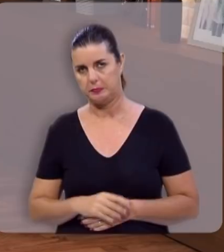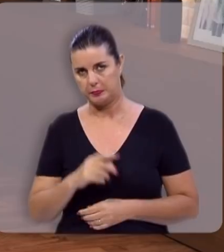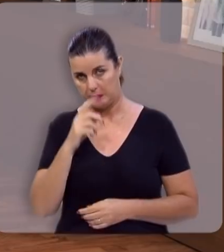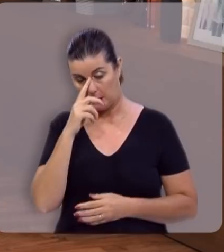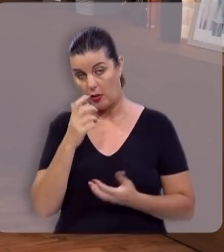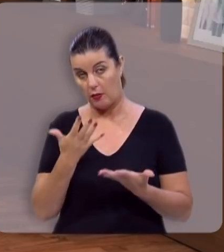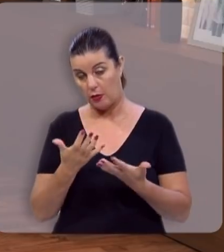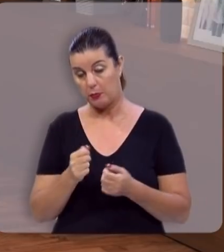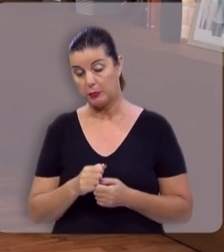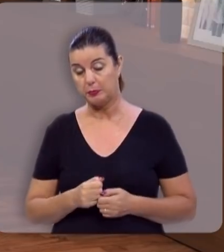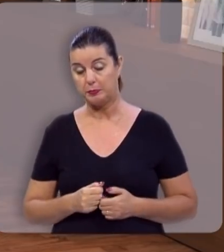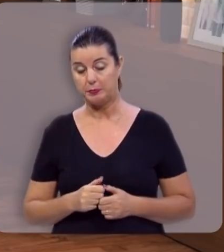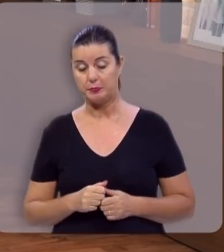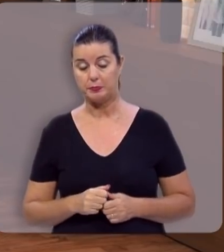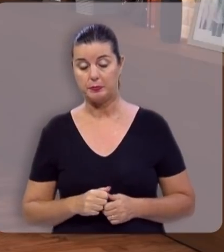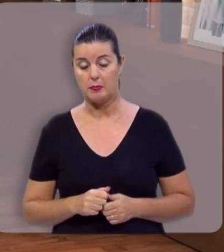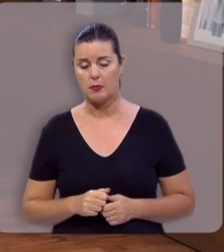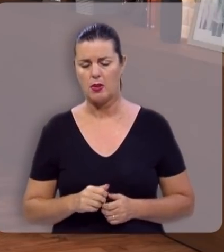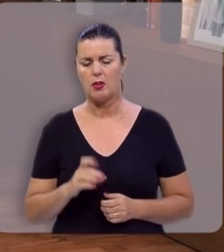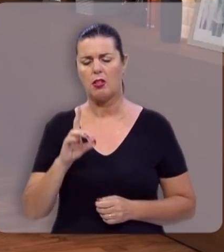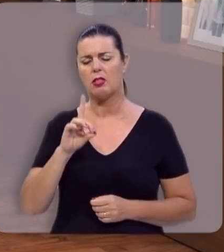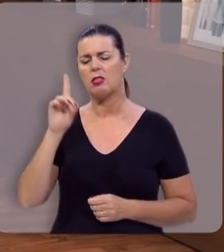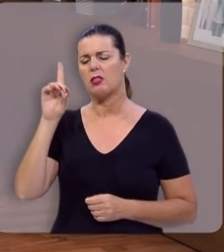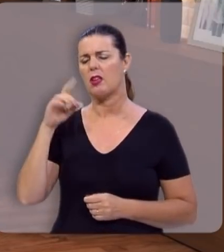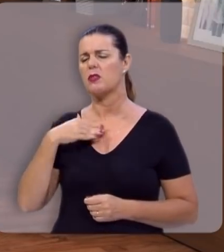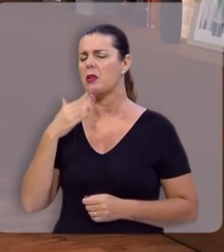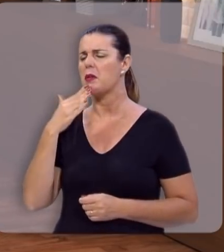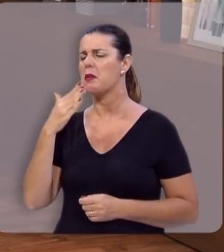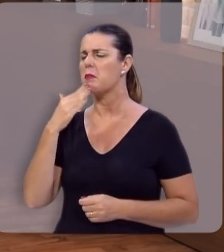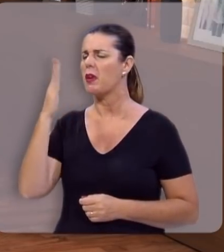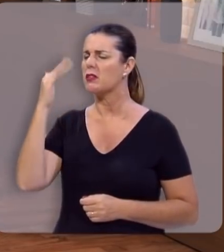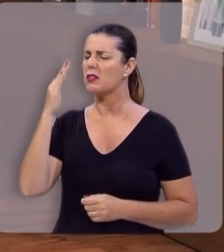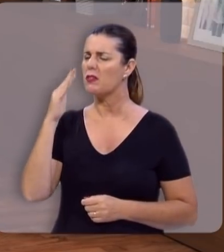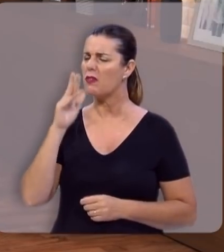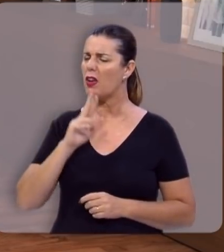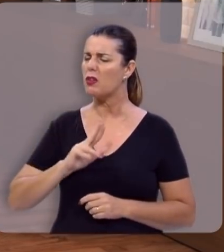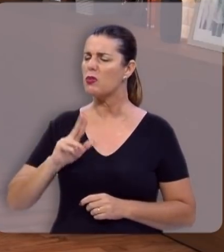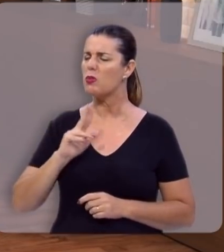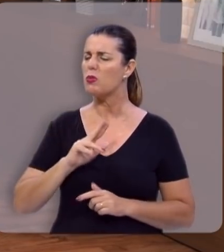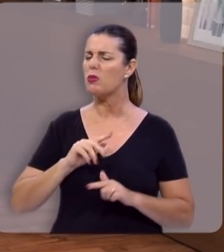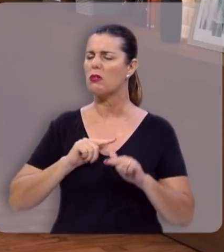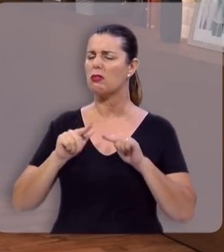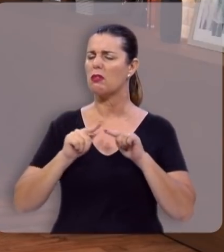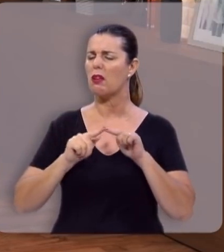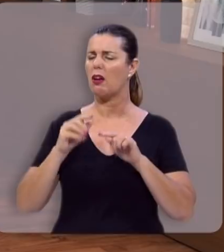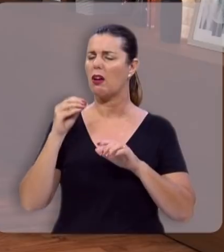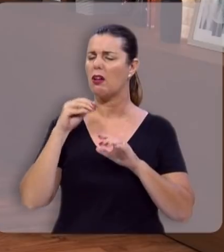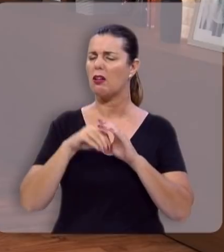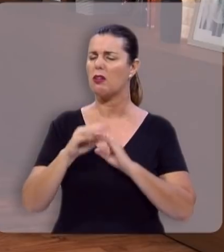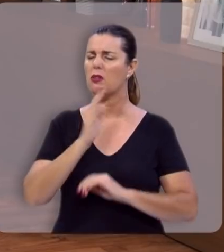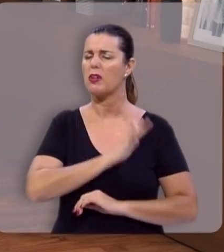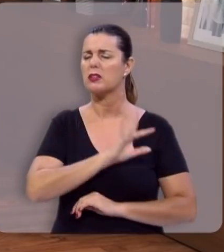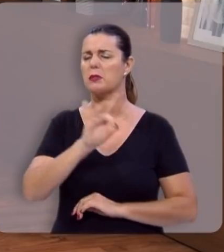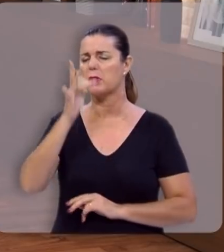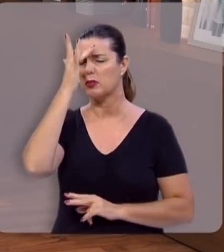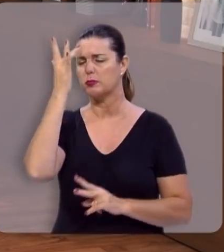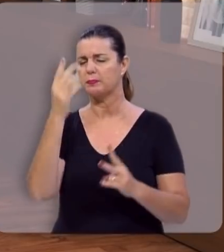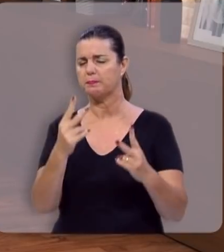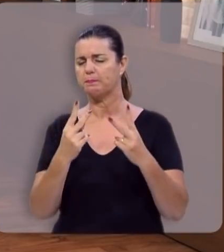orar. Ó Deus, eu te peço que tu apliques esta palavra ao coração daqueles que estão nos